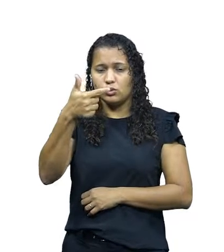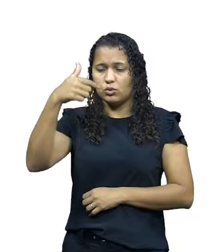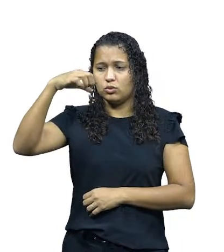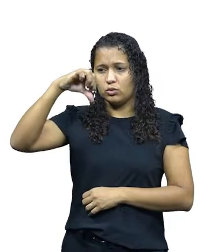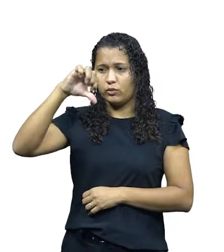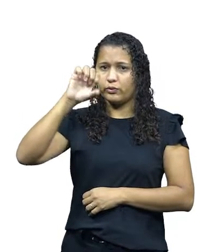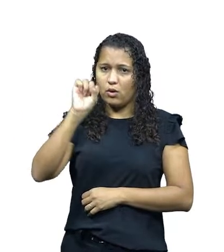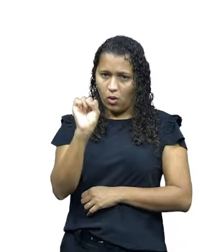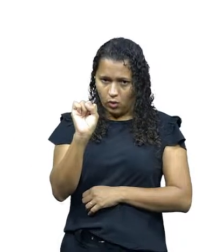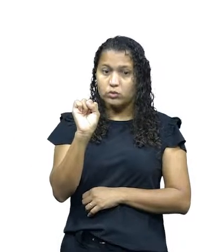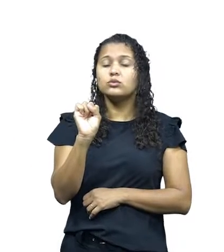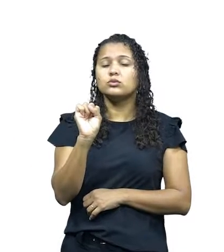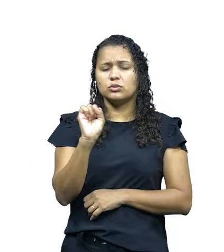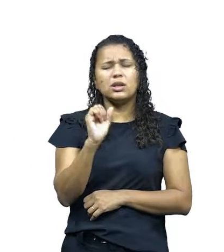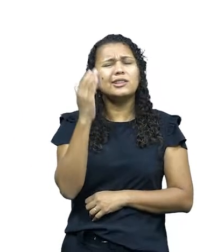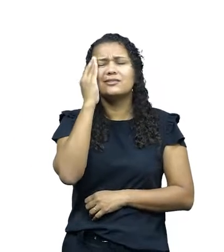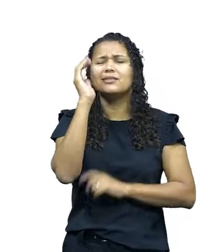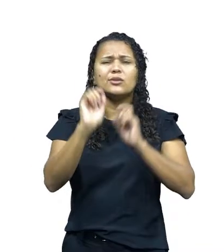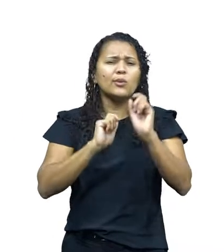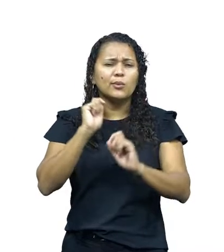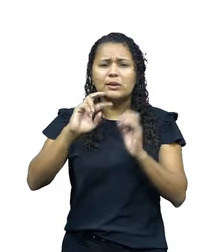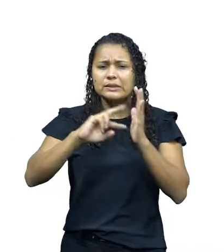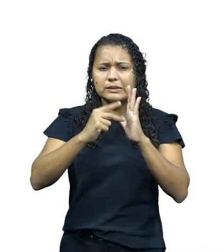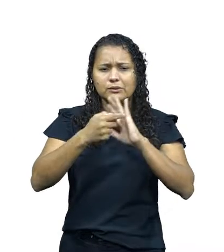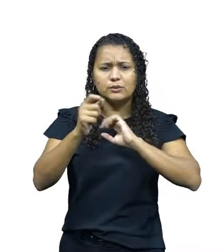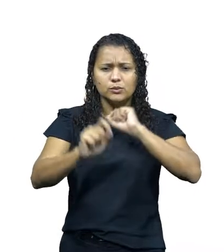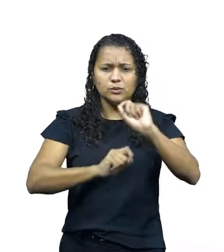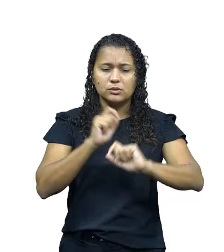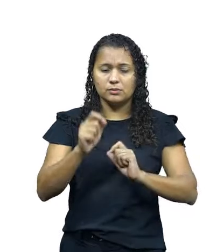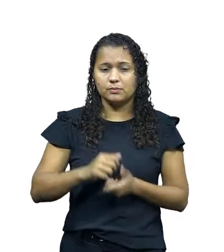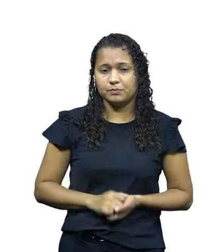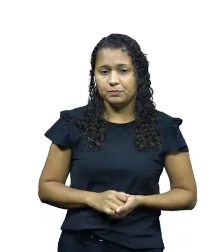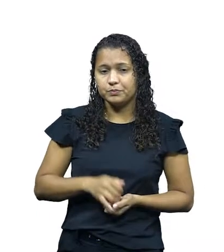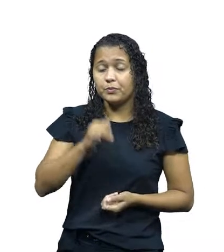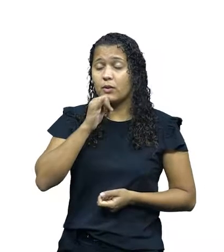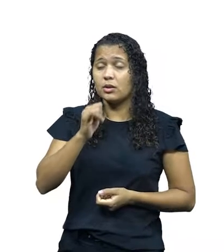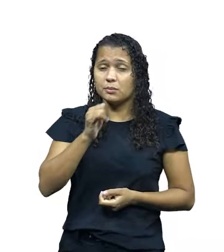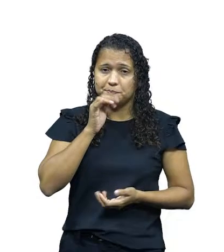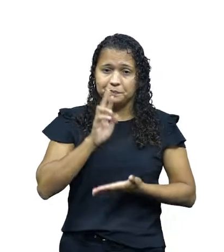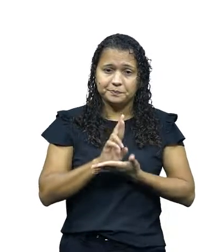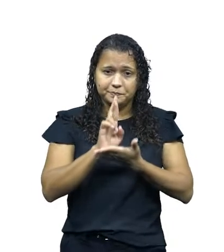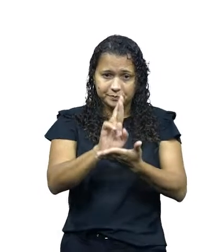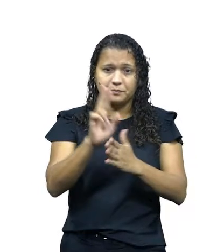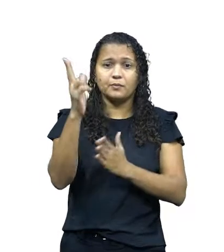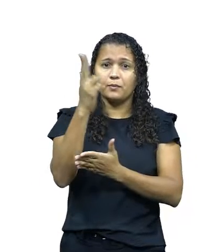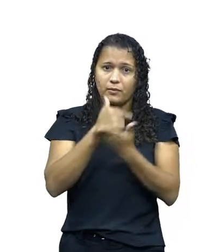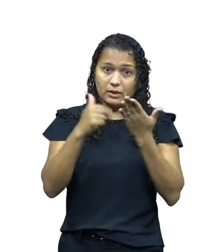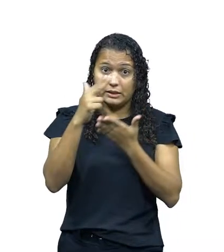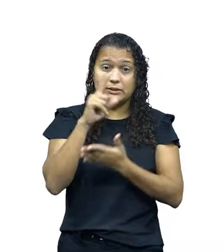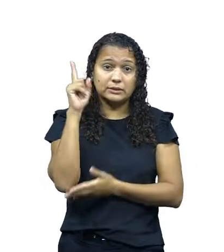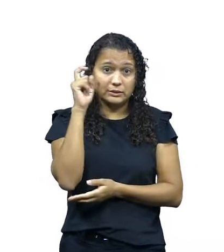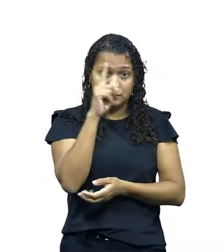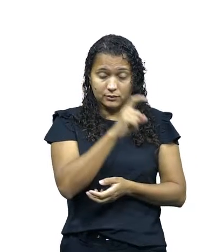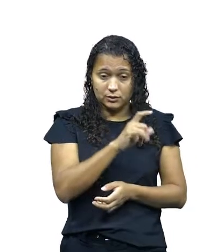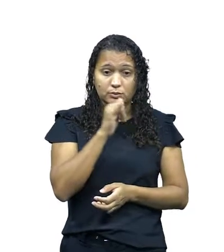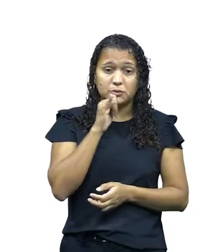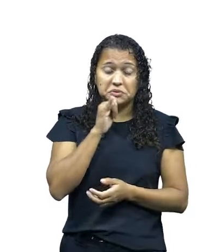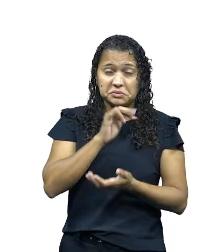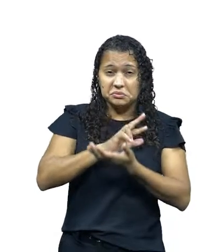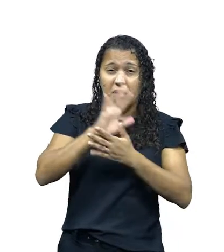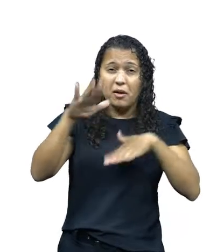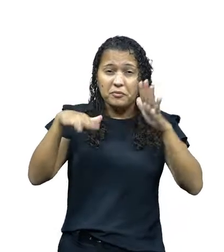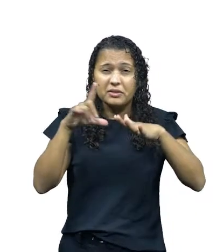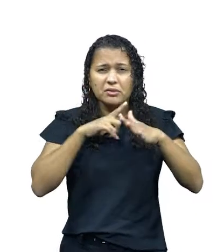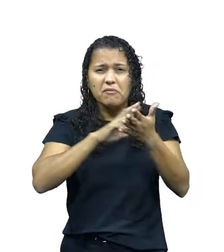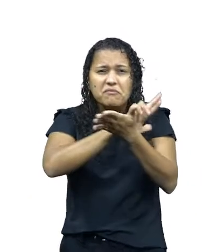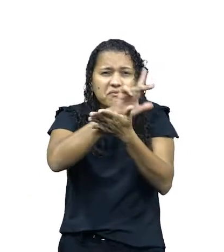12298, Então, vamos entender um pouquinho o que significa isso. Para representar um desenho complexo, com